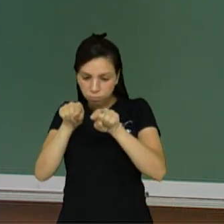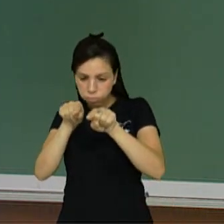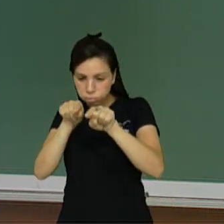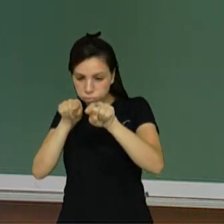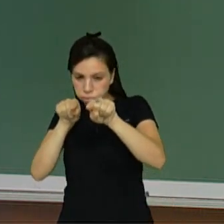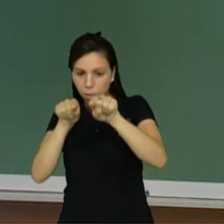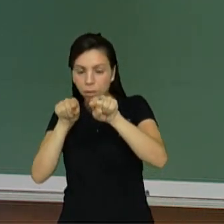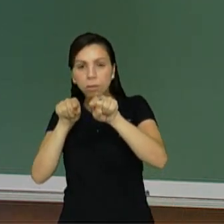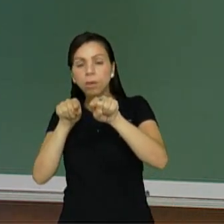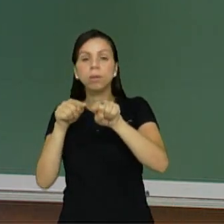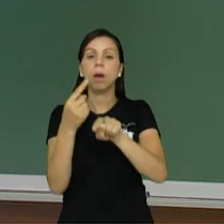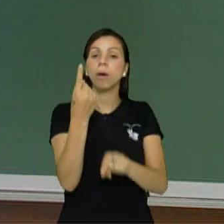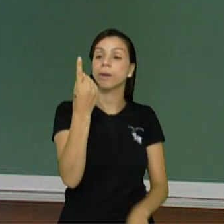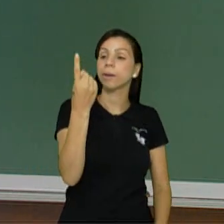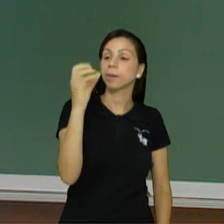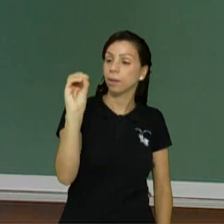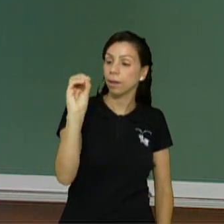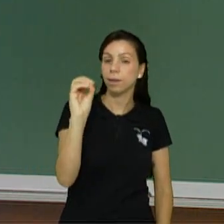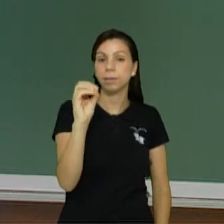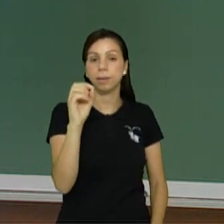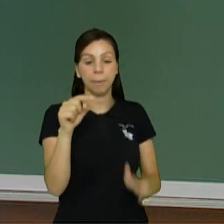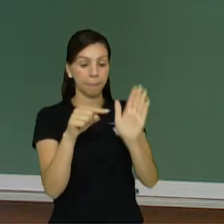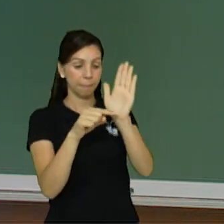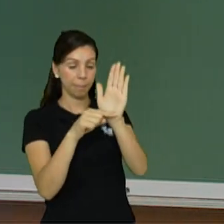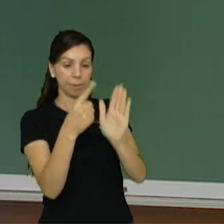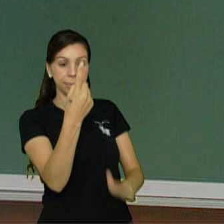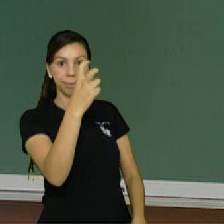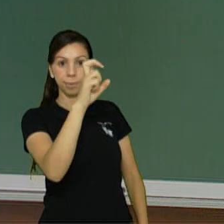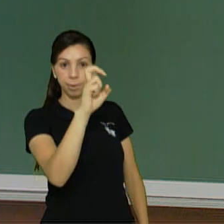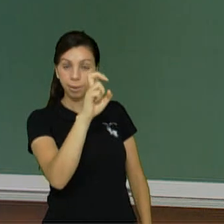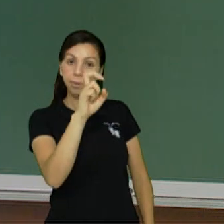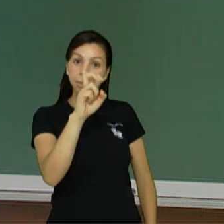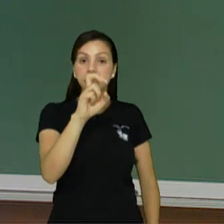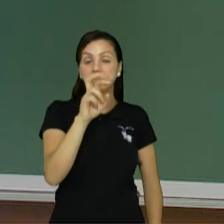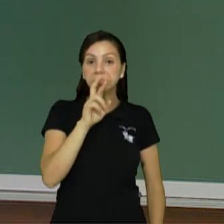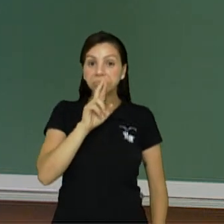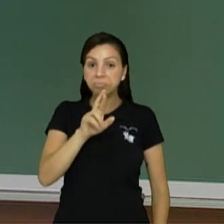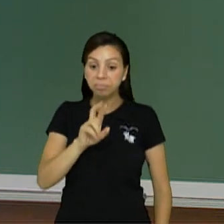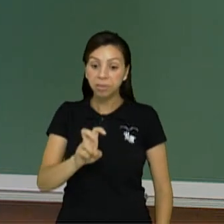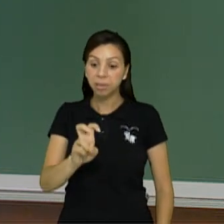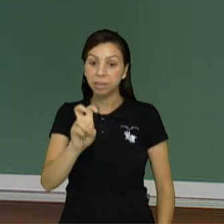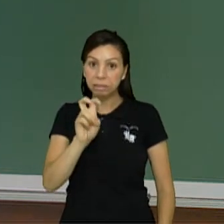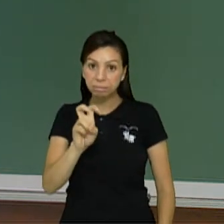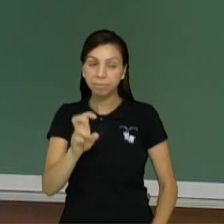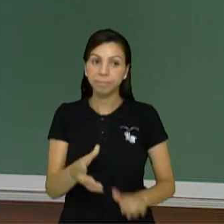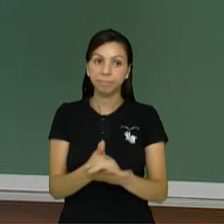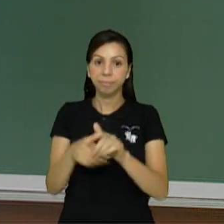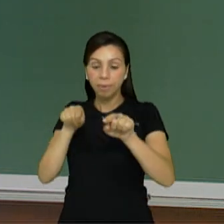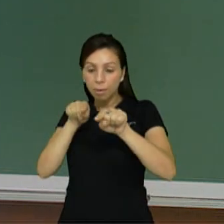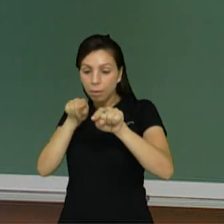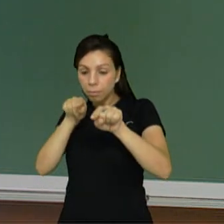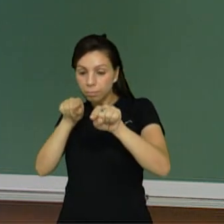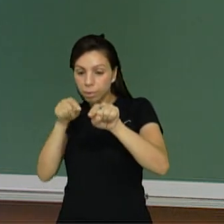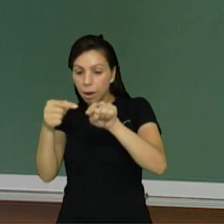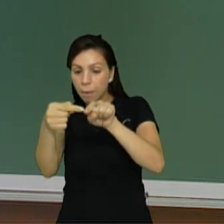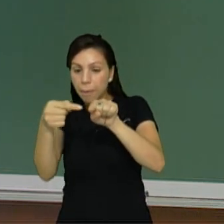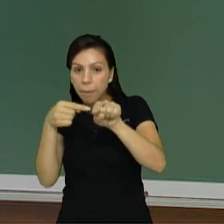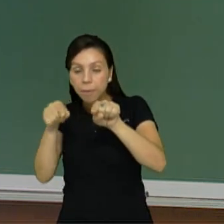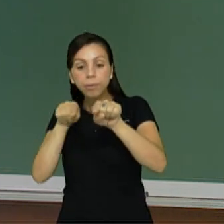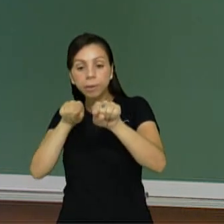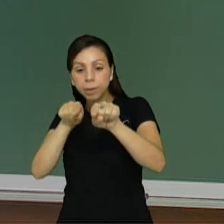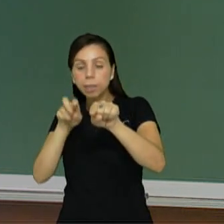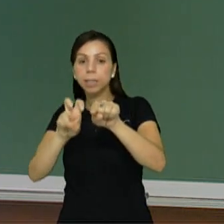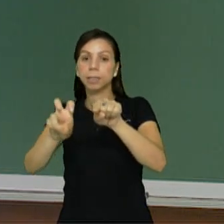segundo? Você pega 15 menos 10, pessoal, um está indo a 10 e o outro a 15. Então, a velocidade relativa vai ser de